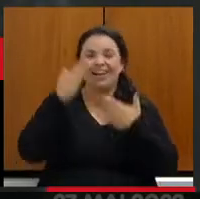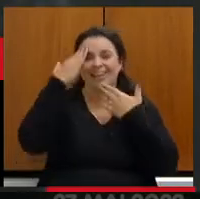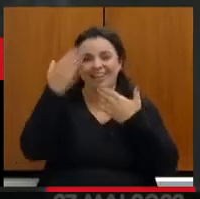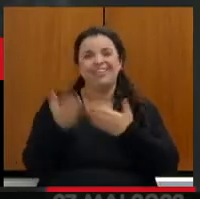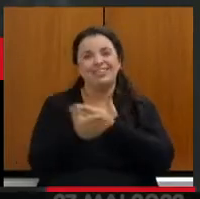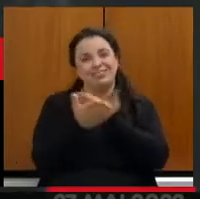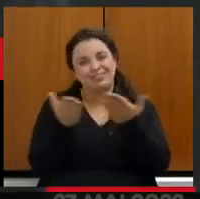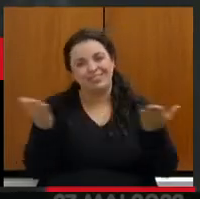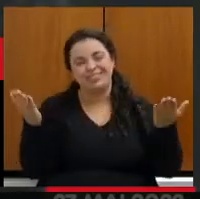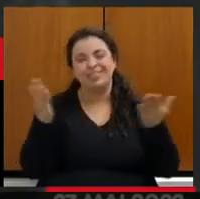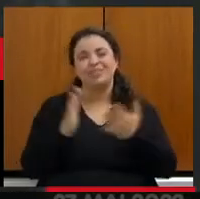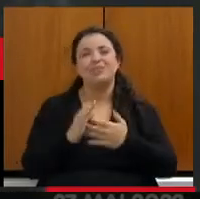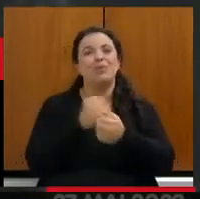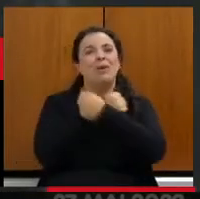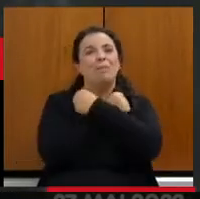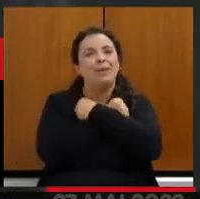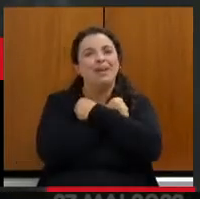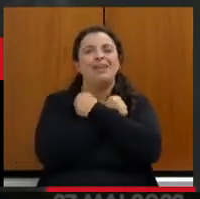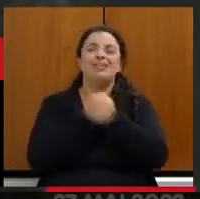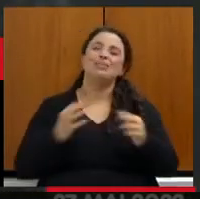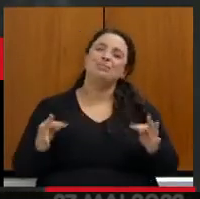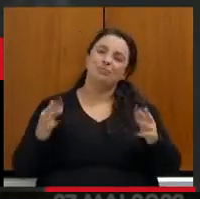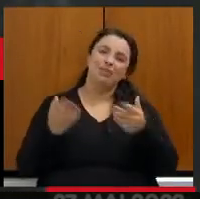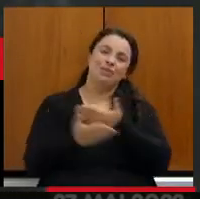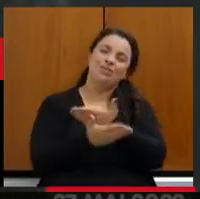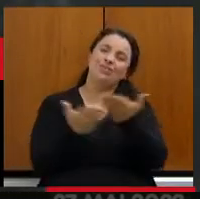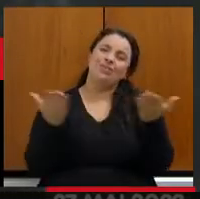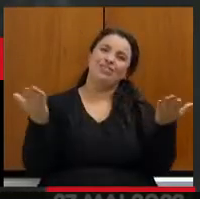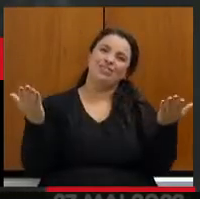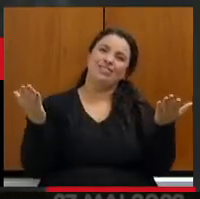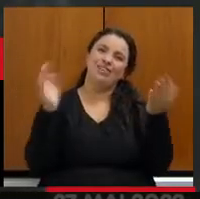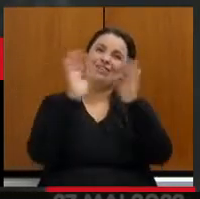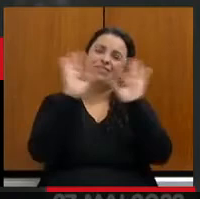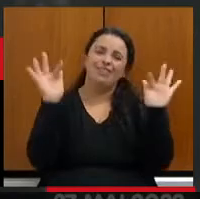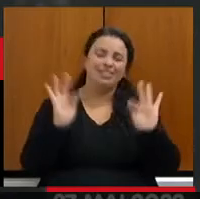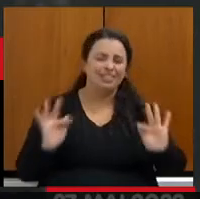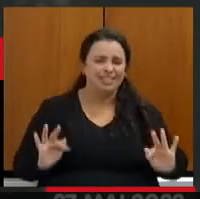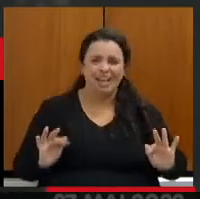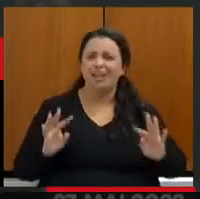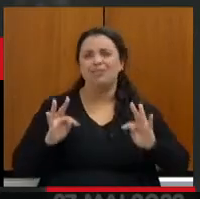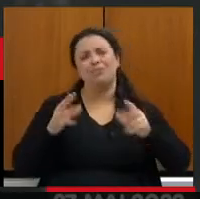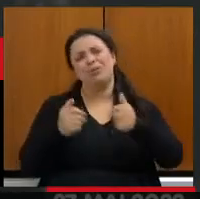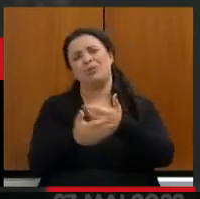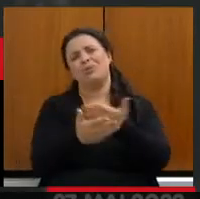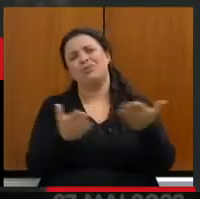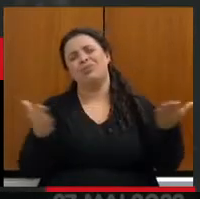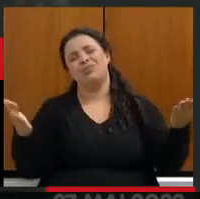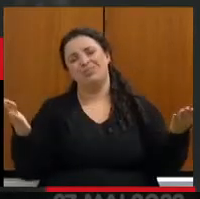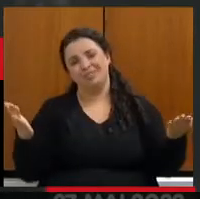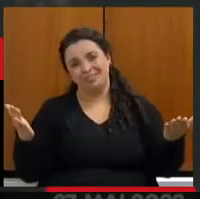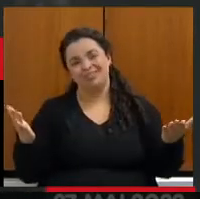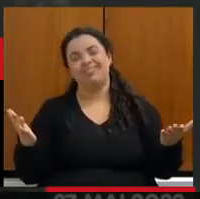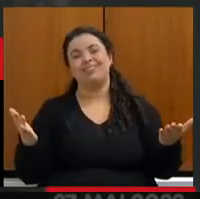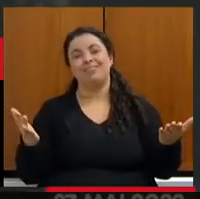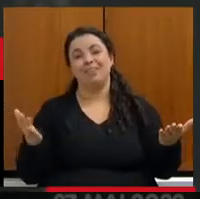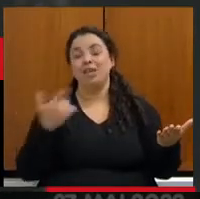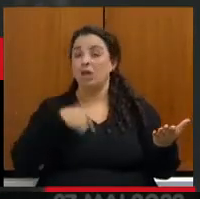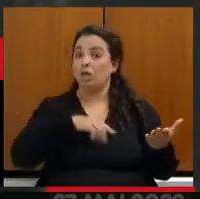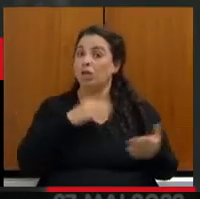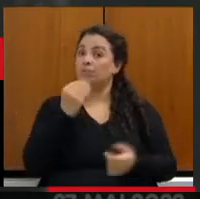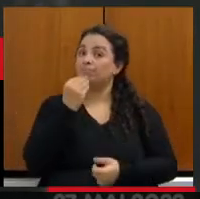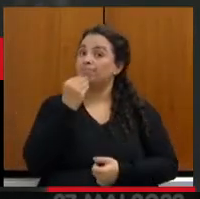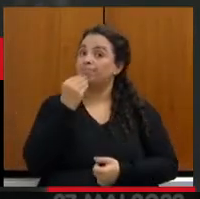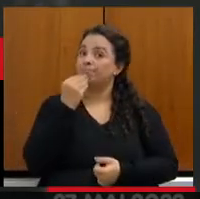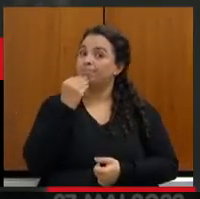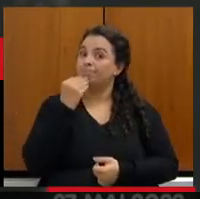e um abraço para todos felicidades para todos e que nós possamos ver